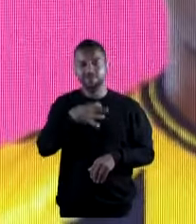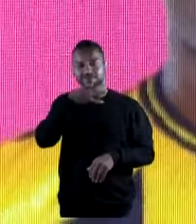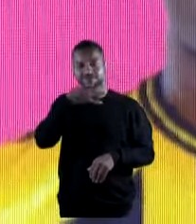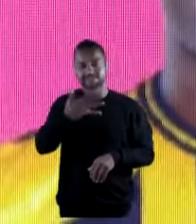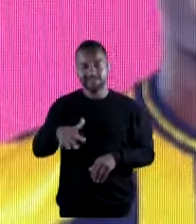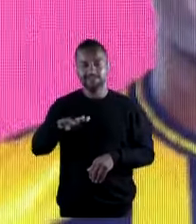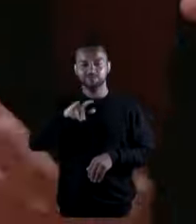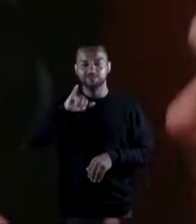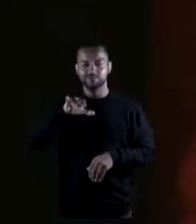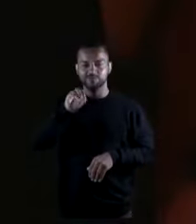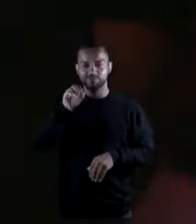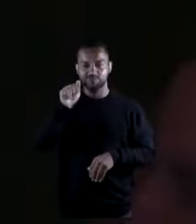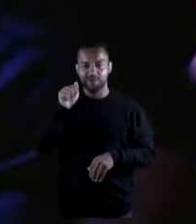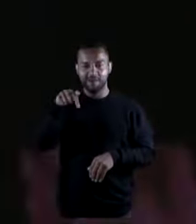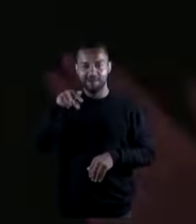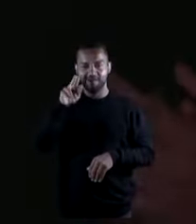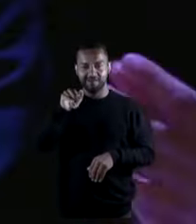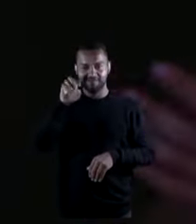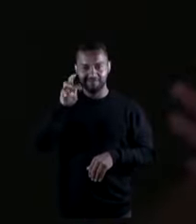Joaquim.